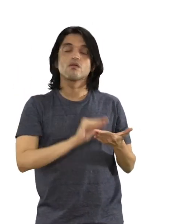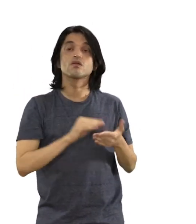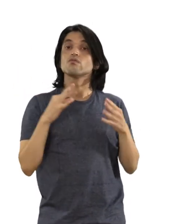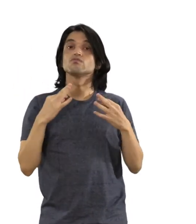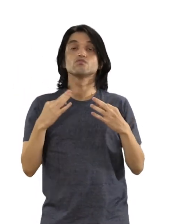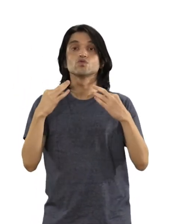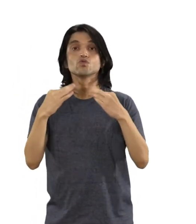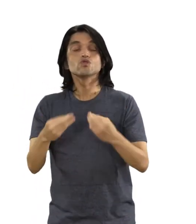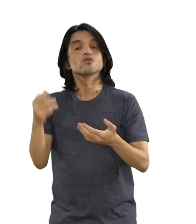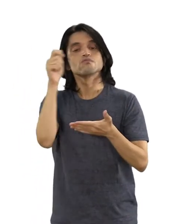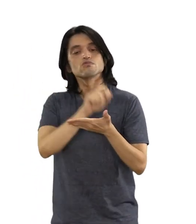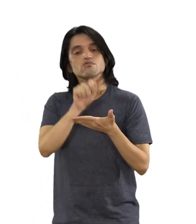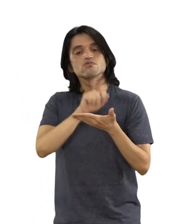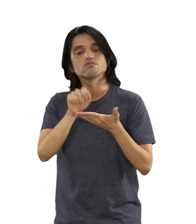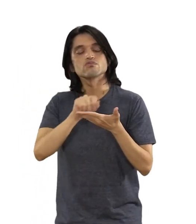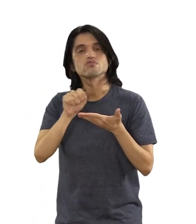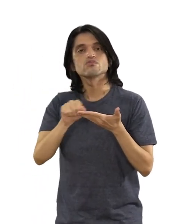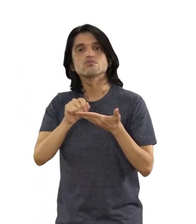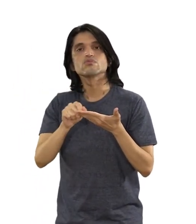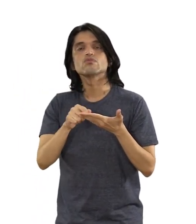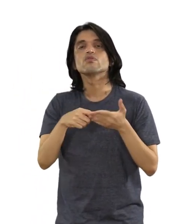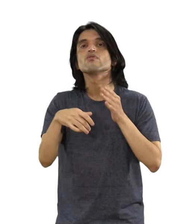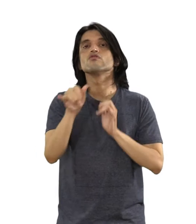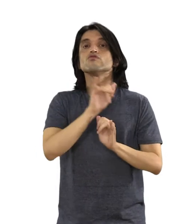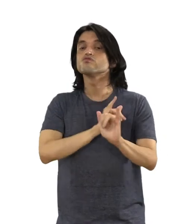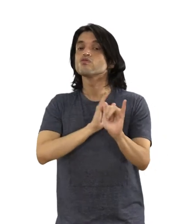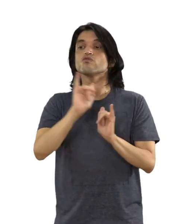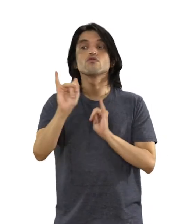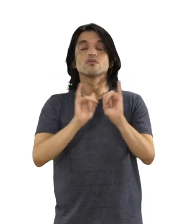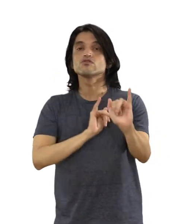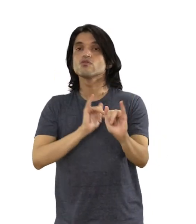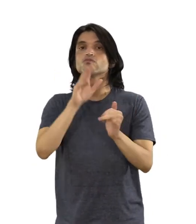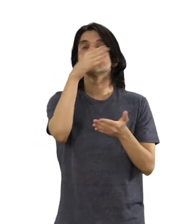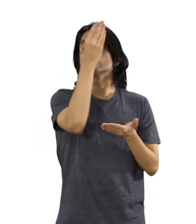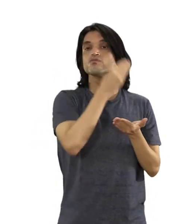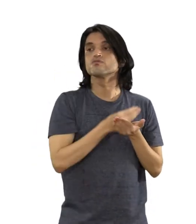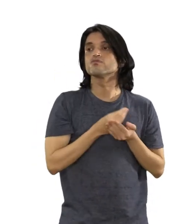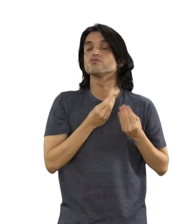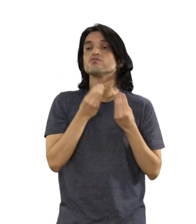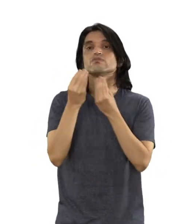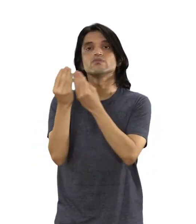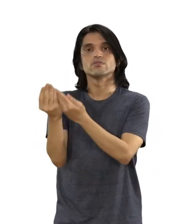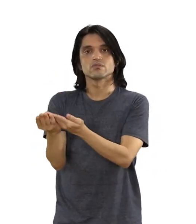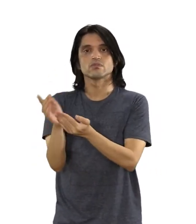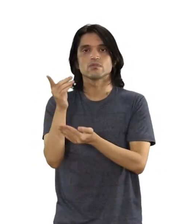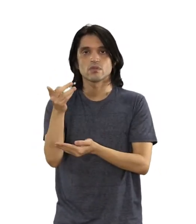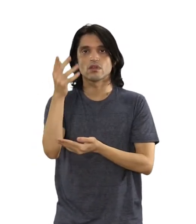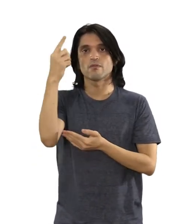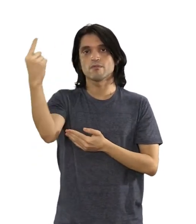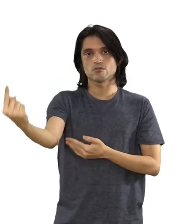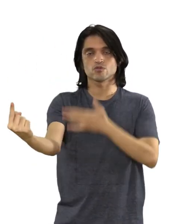deve colocar toda a mensagem que pretende encaminhar ao destinatário.